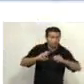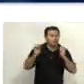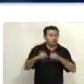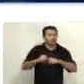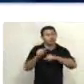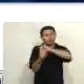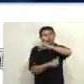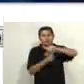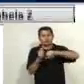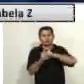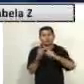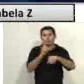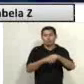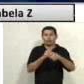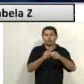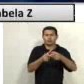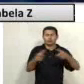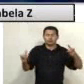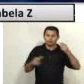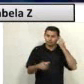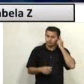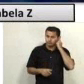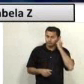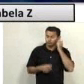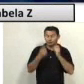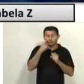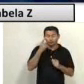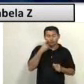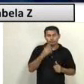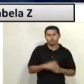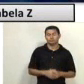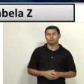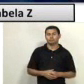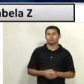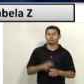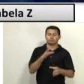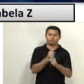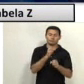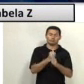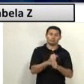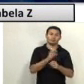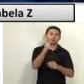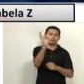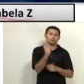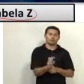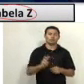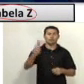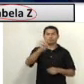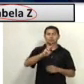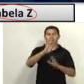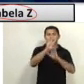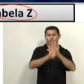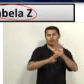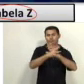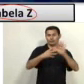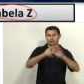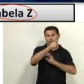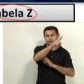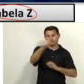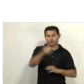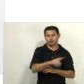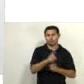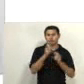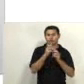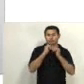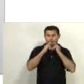já mudei a ordem de grandeza, tá? Então vamos lá. Calcule a probabilidade utilizando a tabela Z com